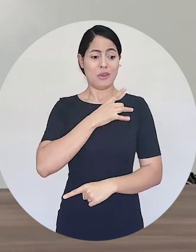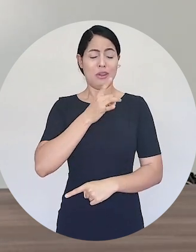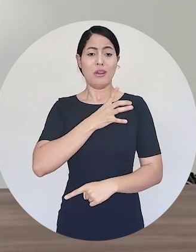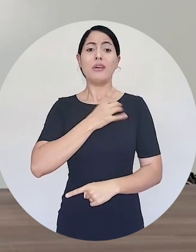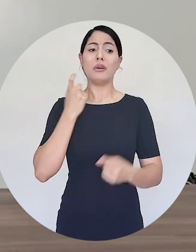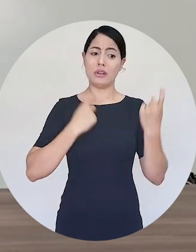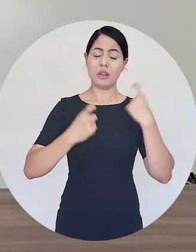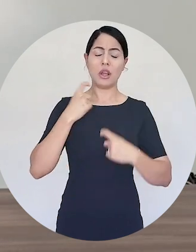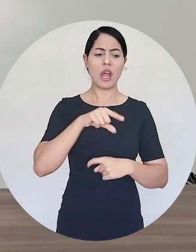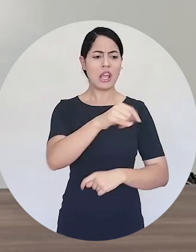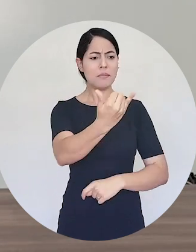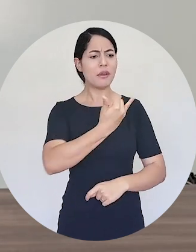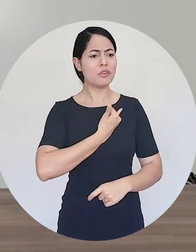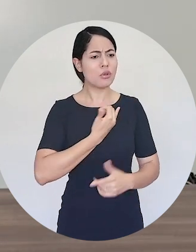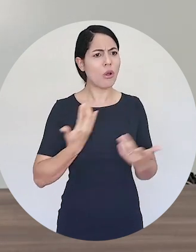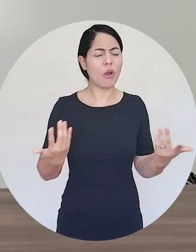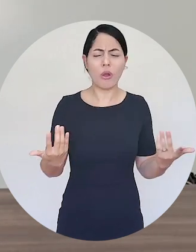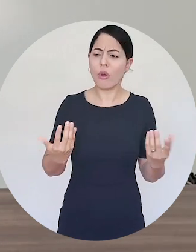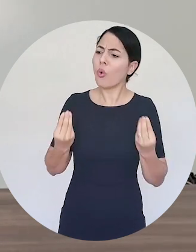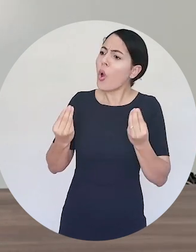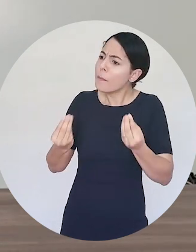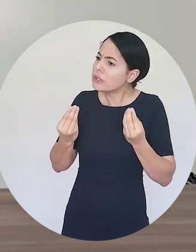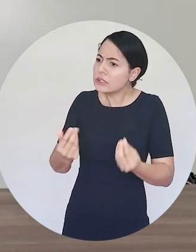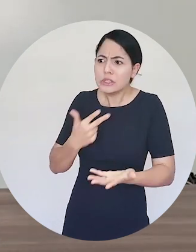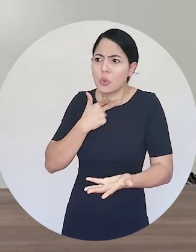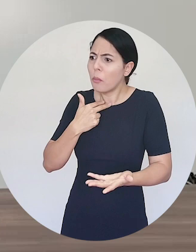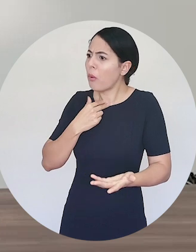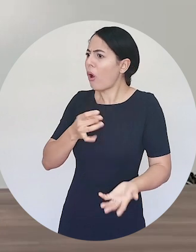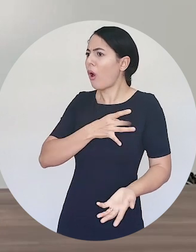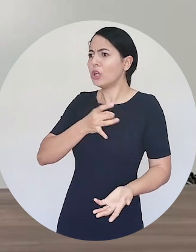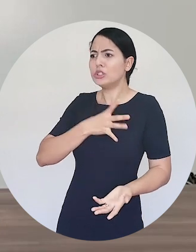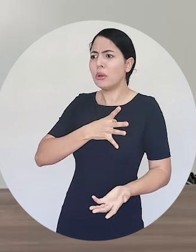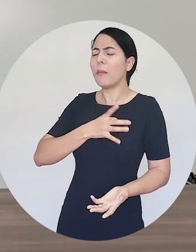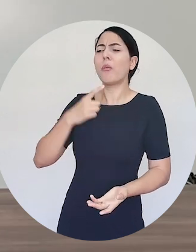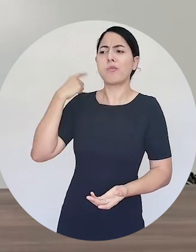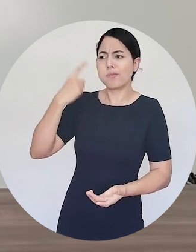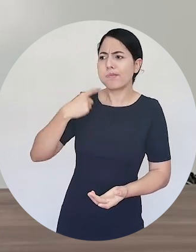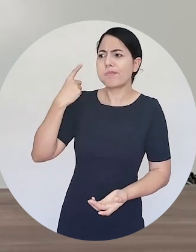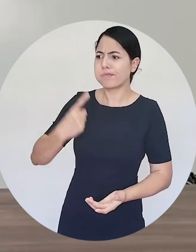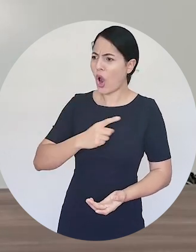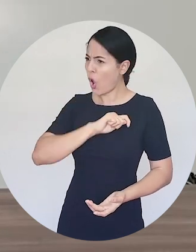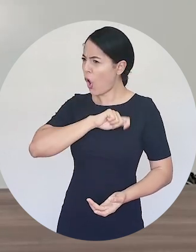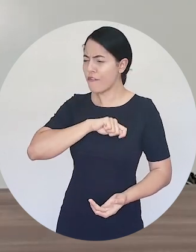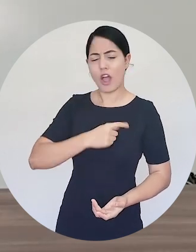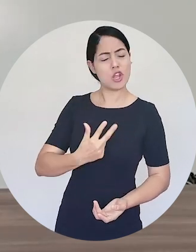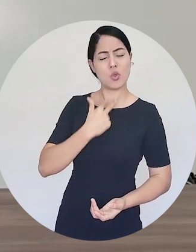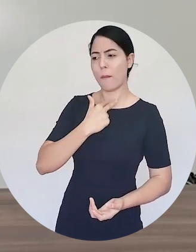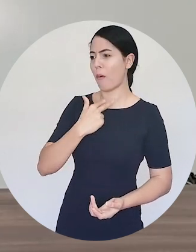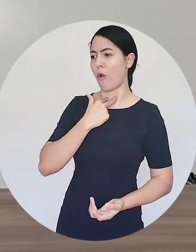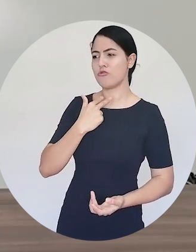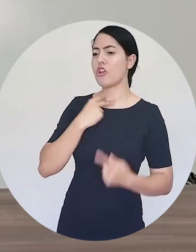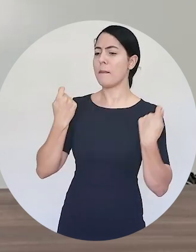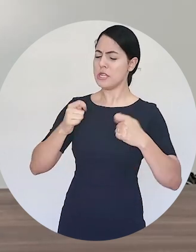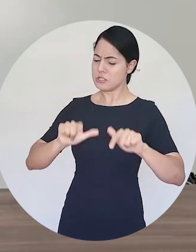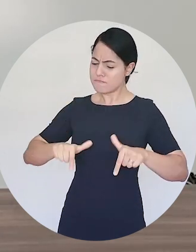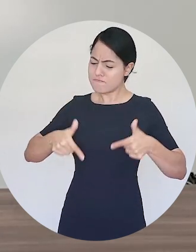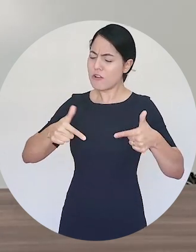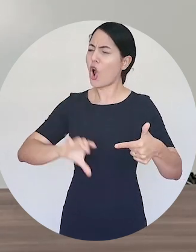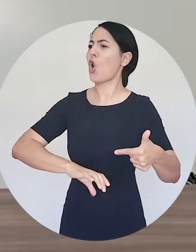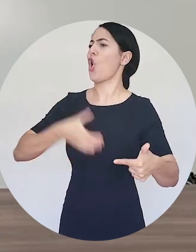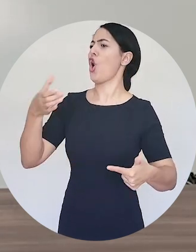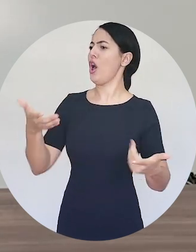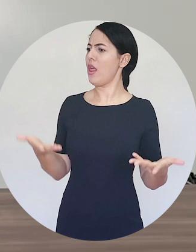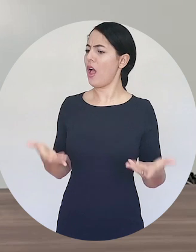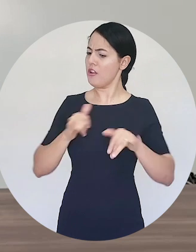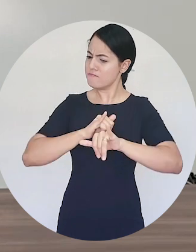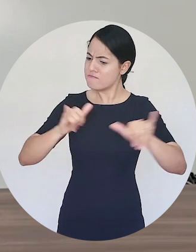sentia amedrontado. Mas o colega Igor Guimarães, ele me encorajou, disse que a advocacia não é uma profissão de covardes